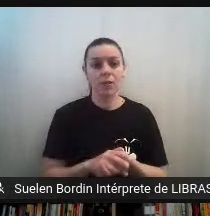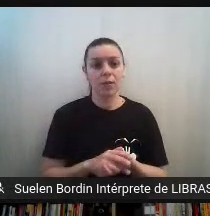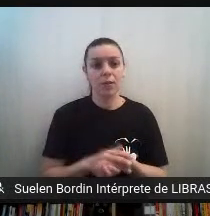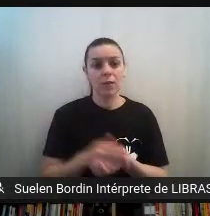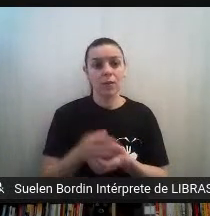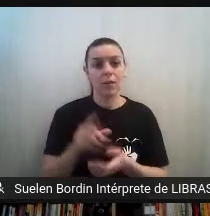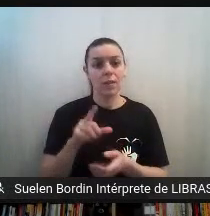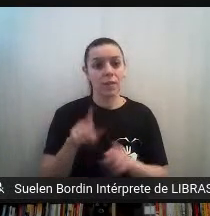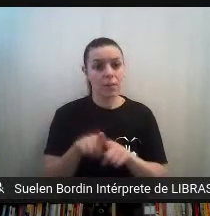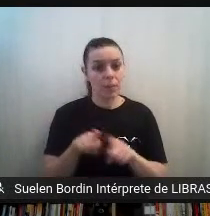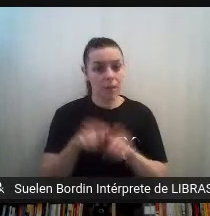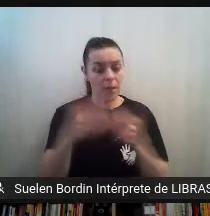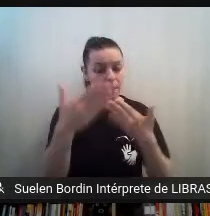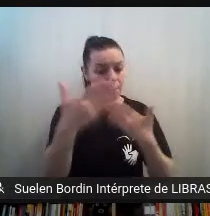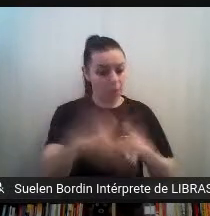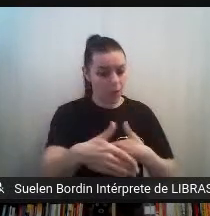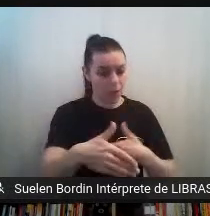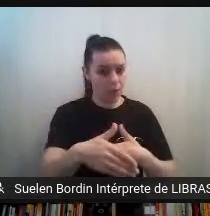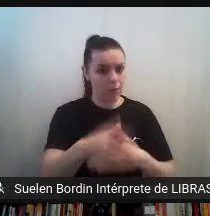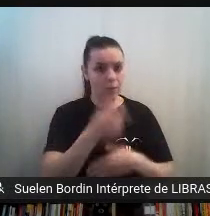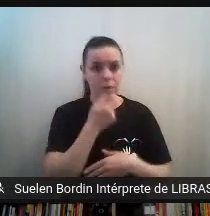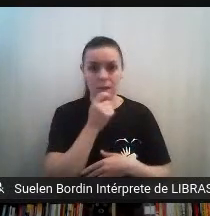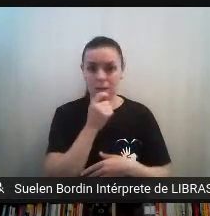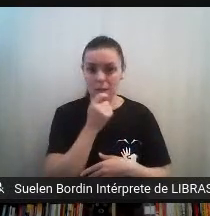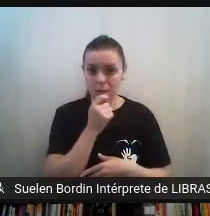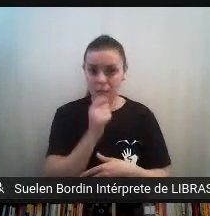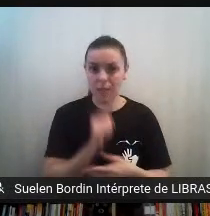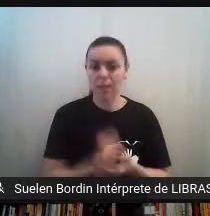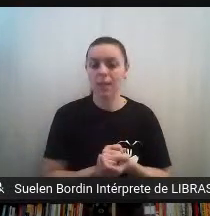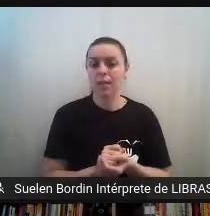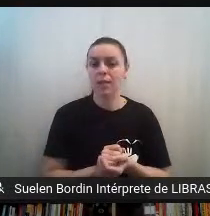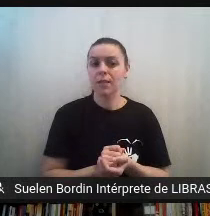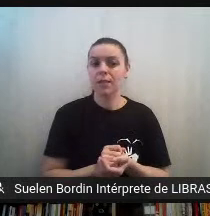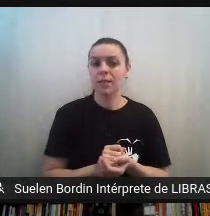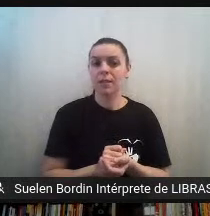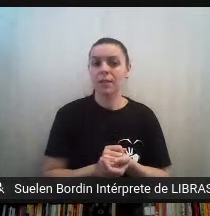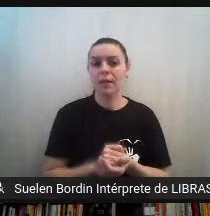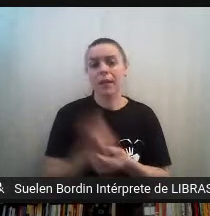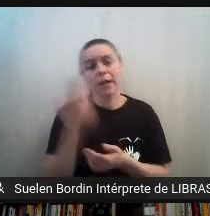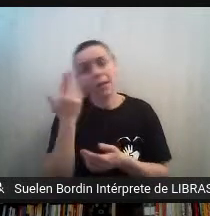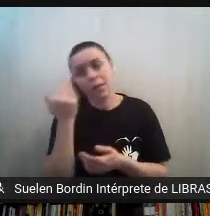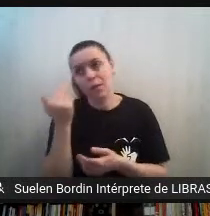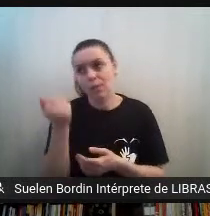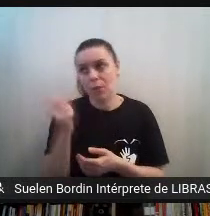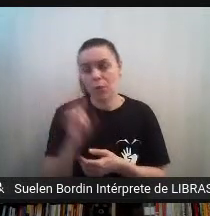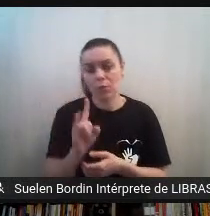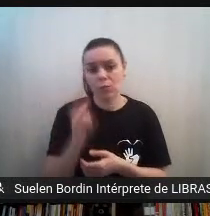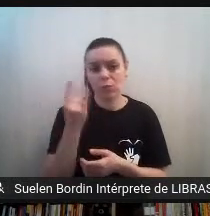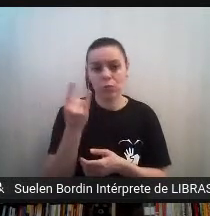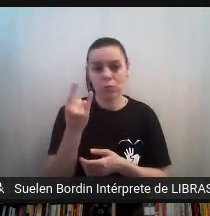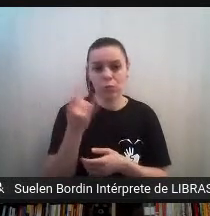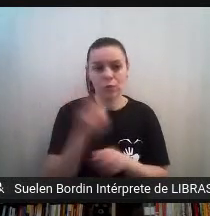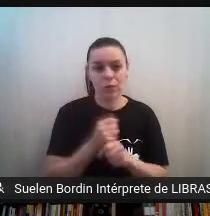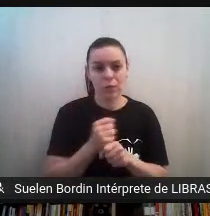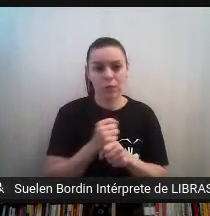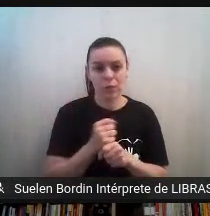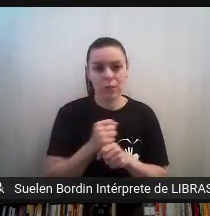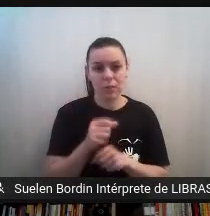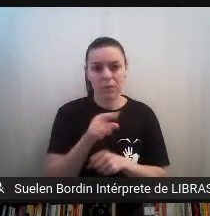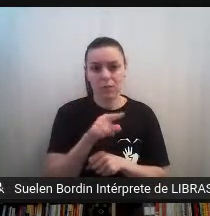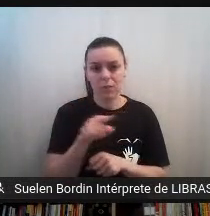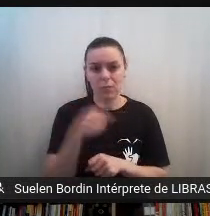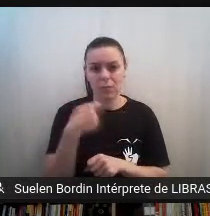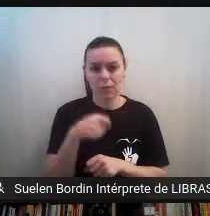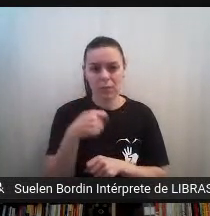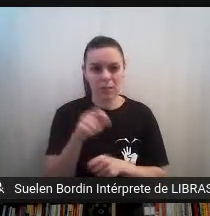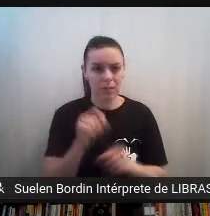do inglês, é comum também, isso tem mudado nos últimos anos, mas é comum também você ter que fazer uma prova